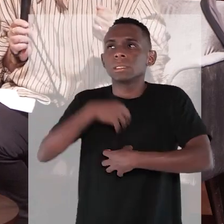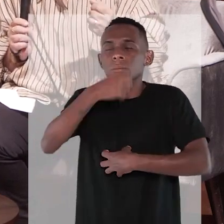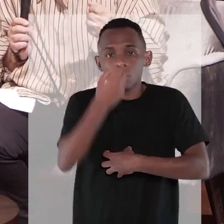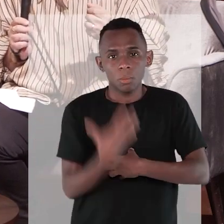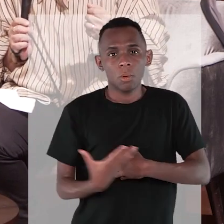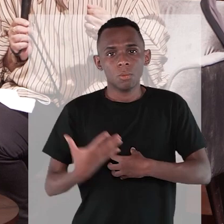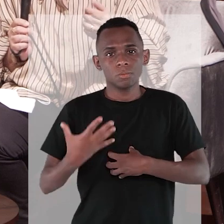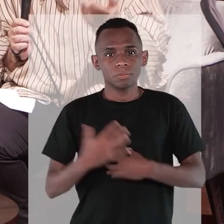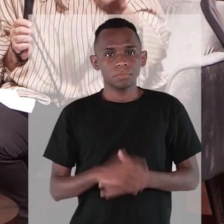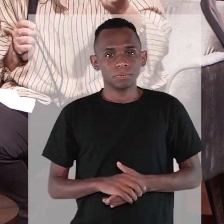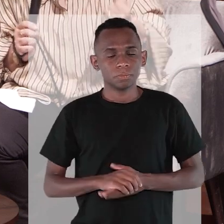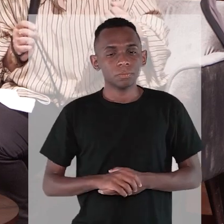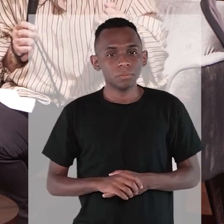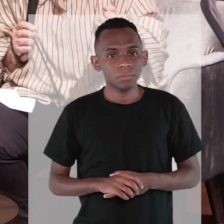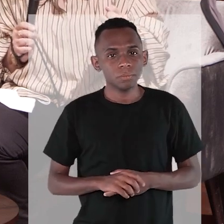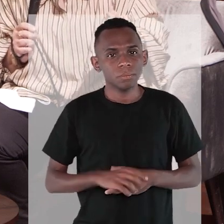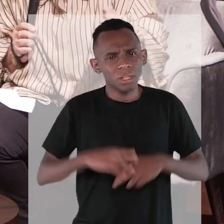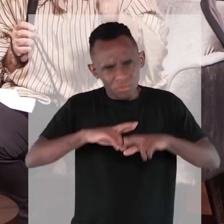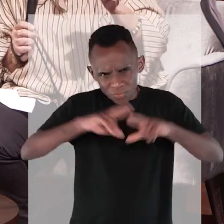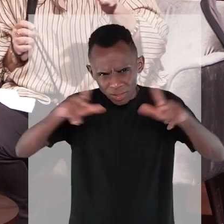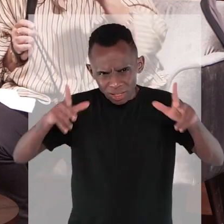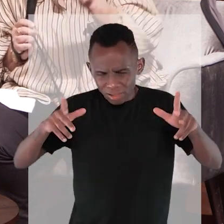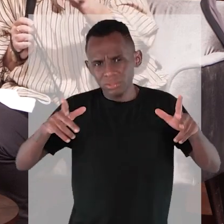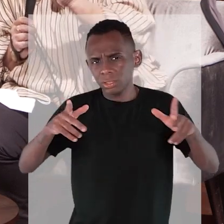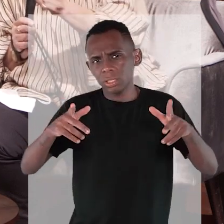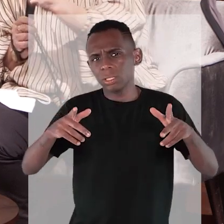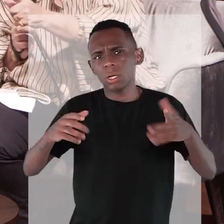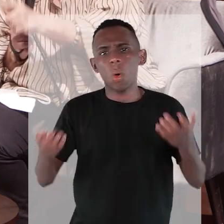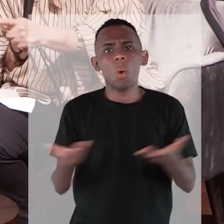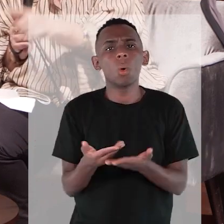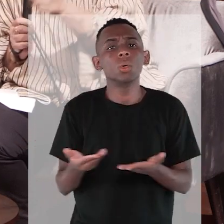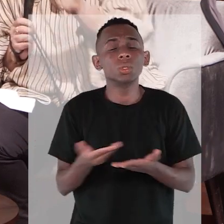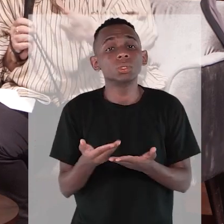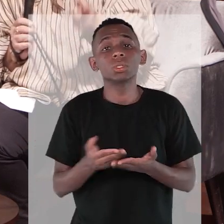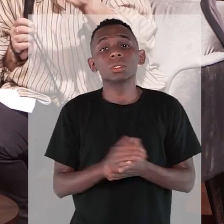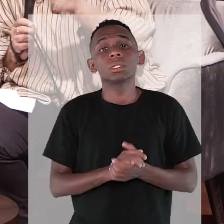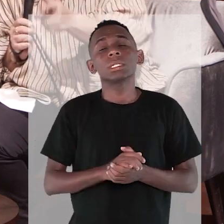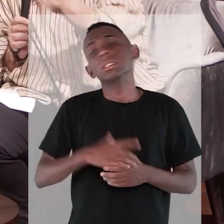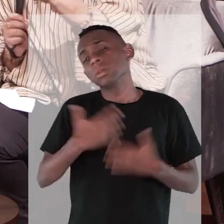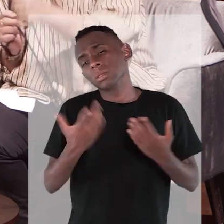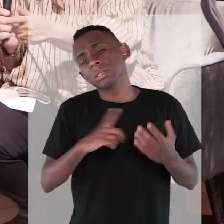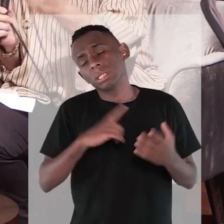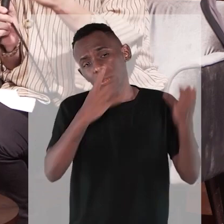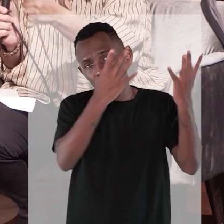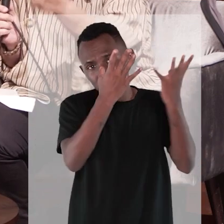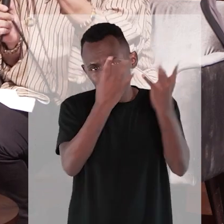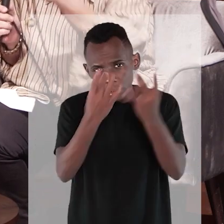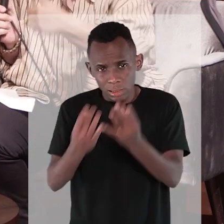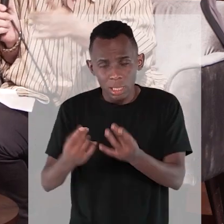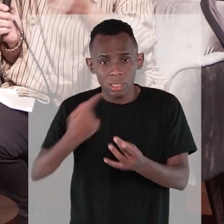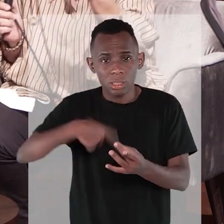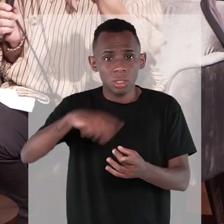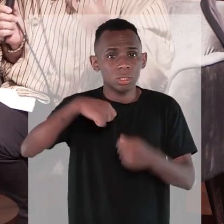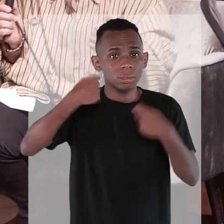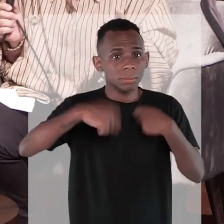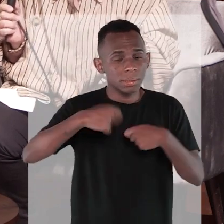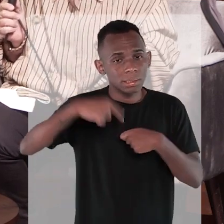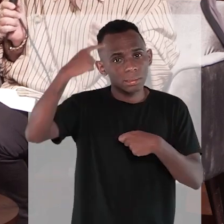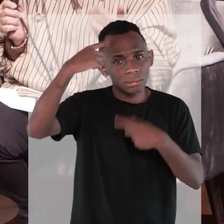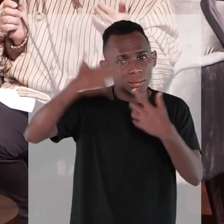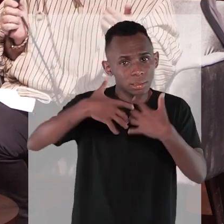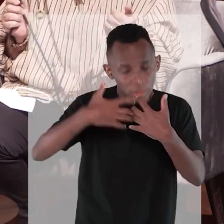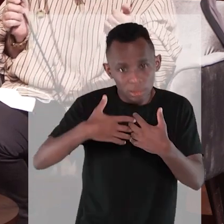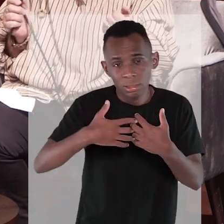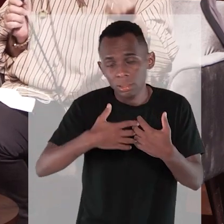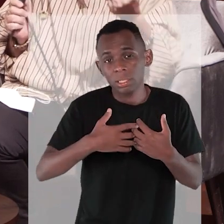né? É diferente de hoje. Então, tem uma série de elementos que eu acho que a gente precisa pensar como sendo inéditos